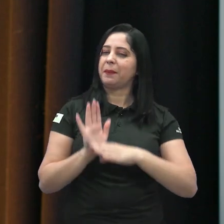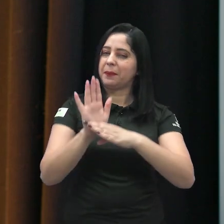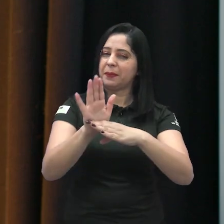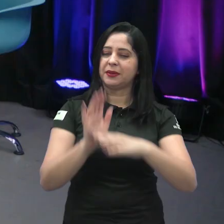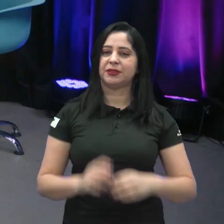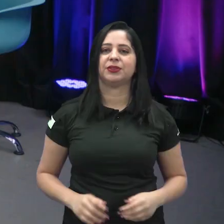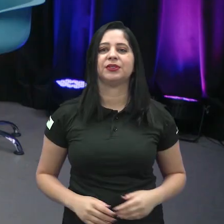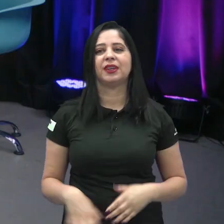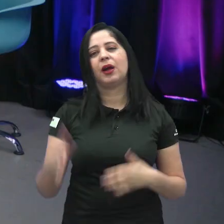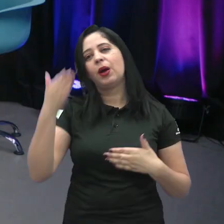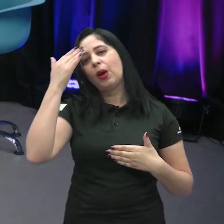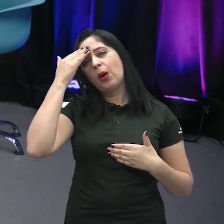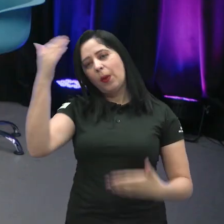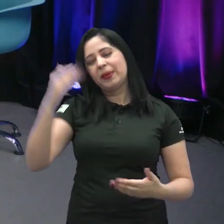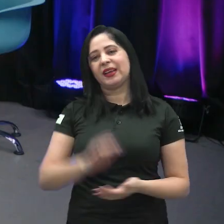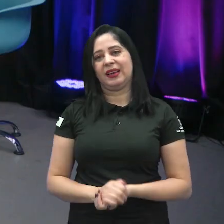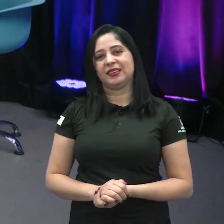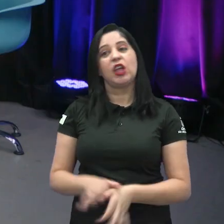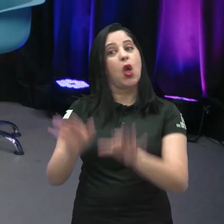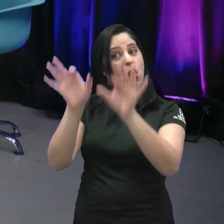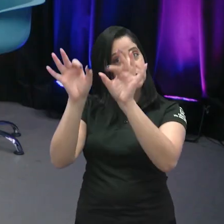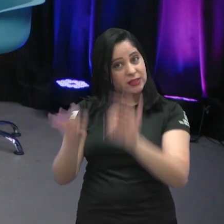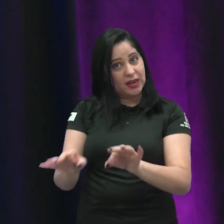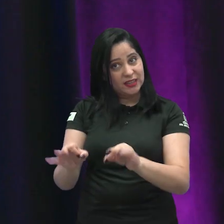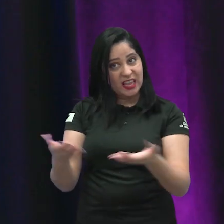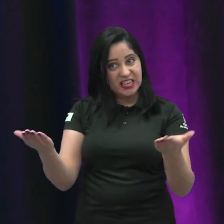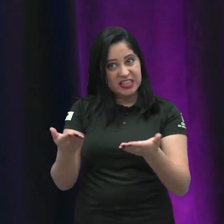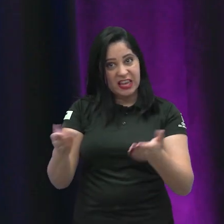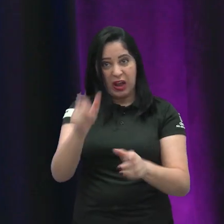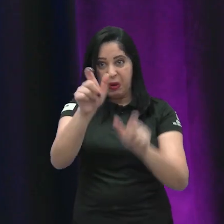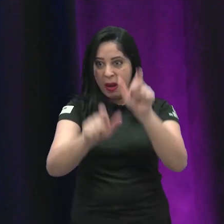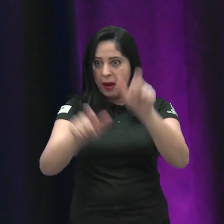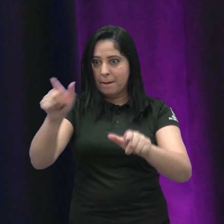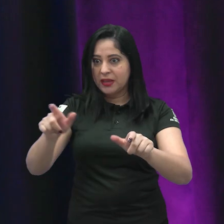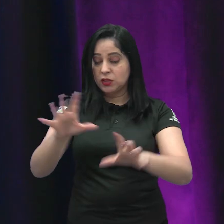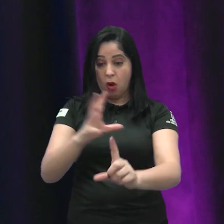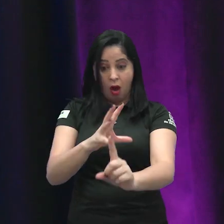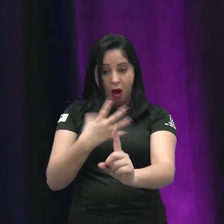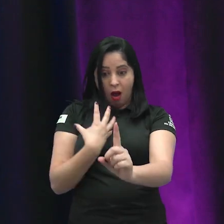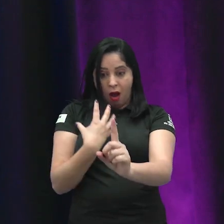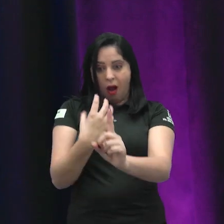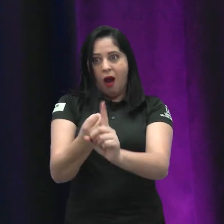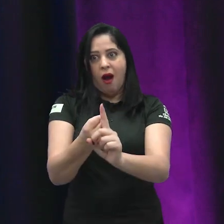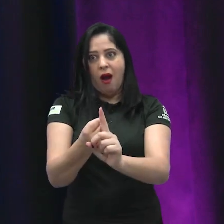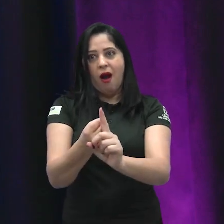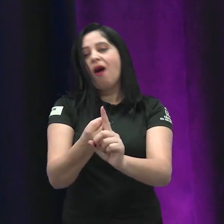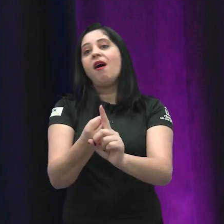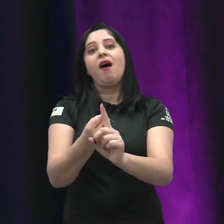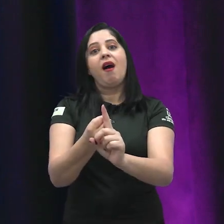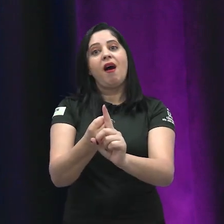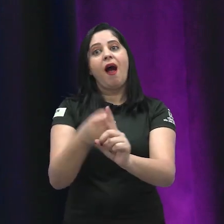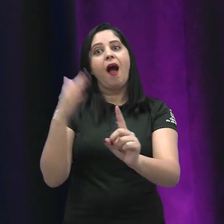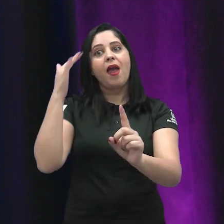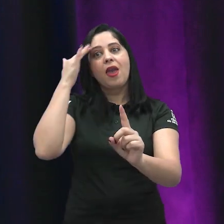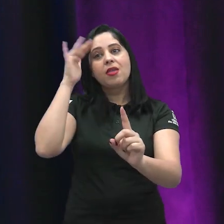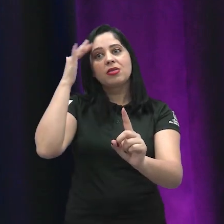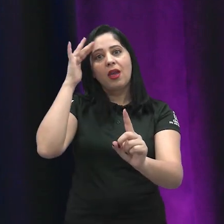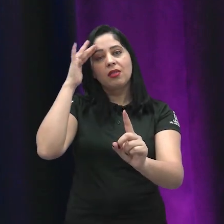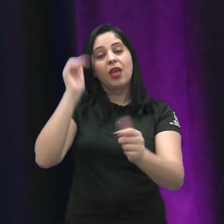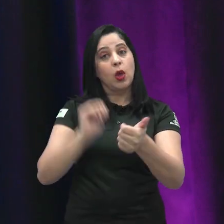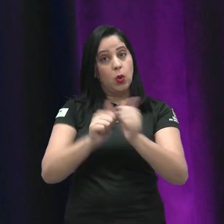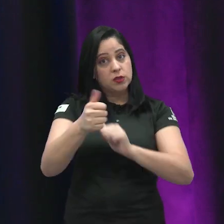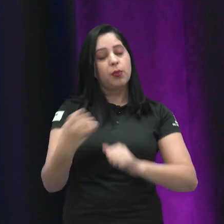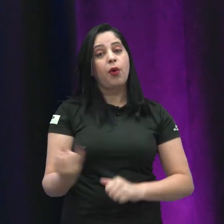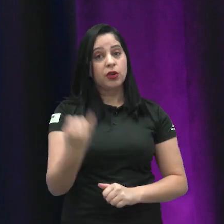sempre. Muito obrigada, vereador. Certeza que muitos vão se inspirar no esporte e entender o quanto o engajamento